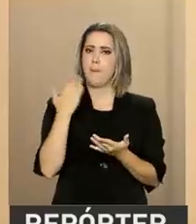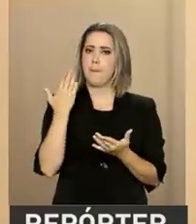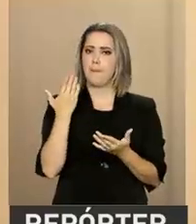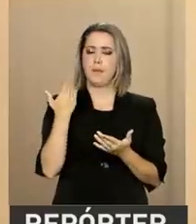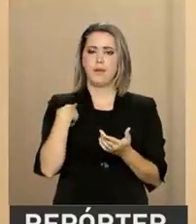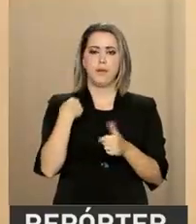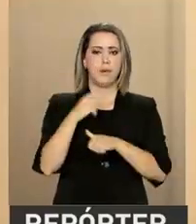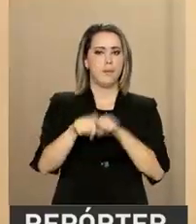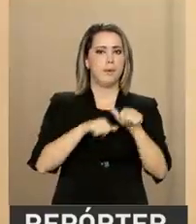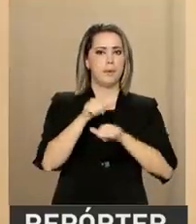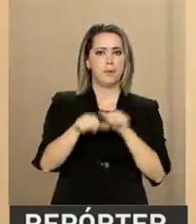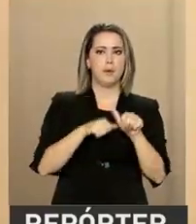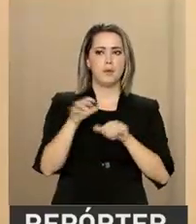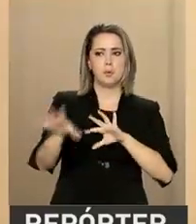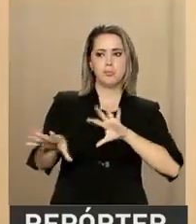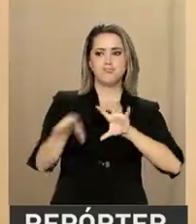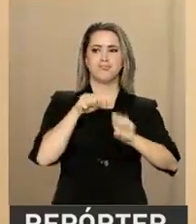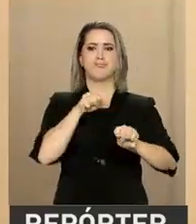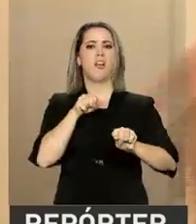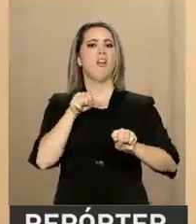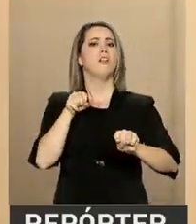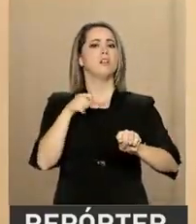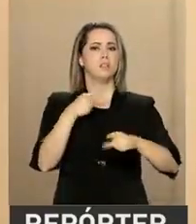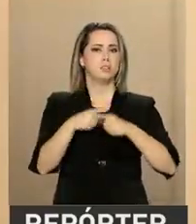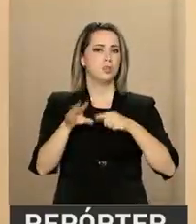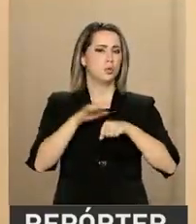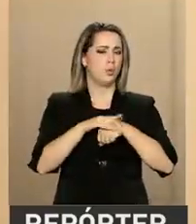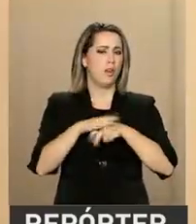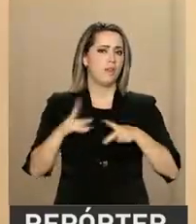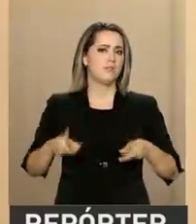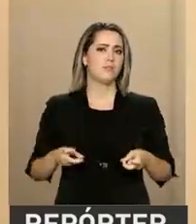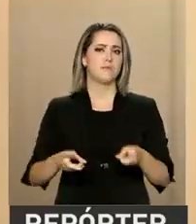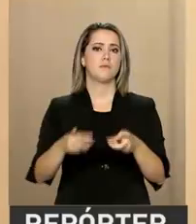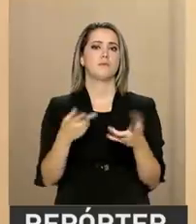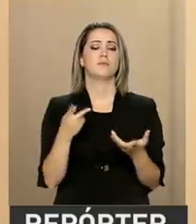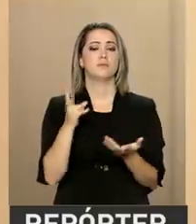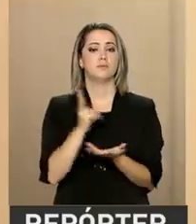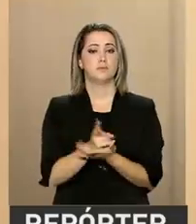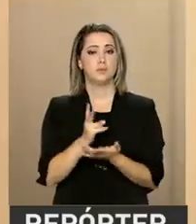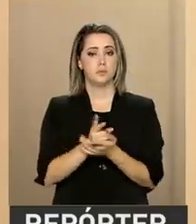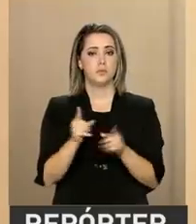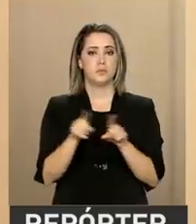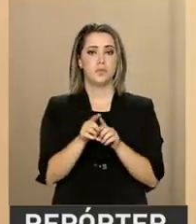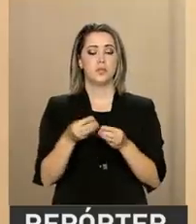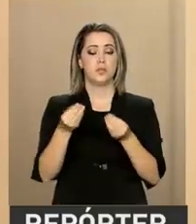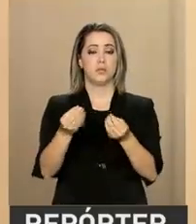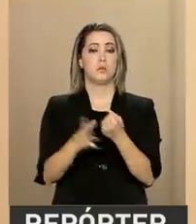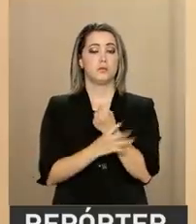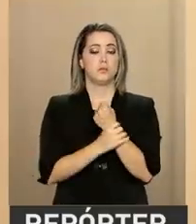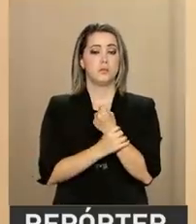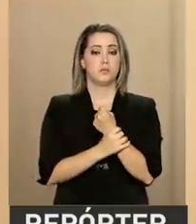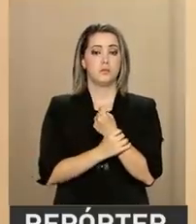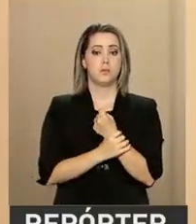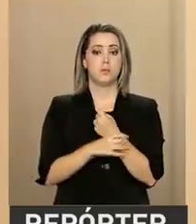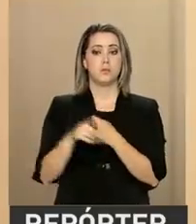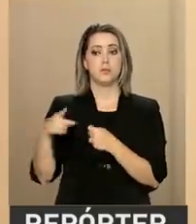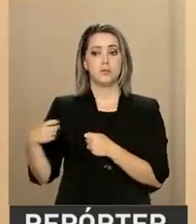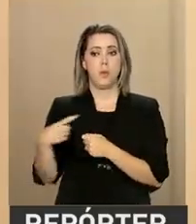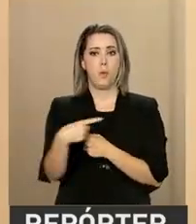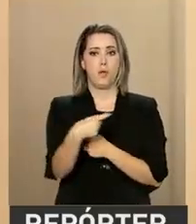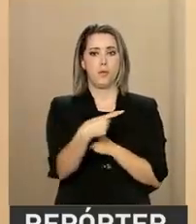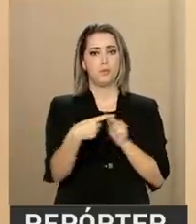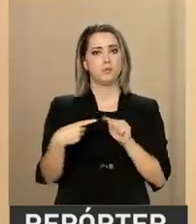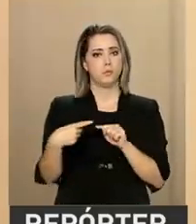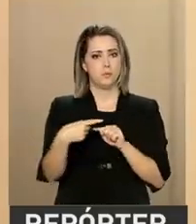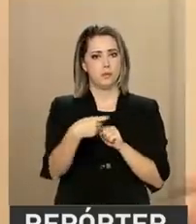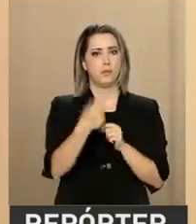contaminação cruzada entre amost quanto por exemplo inclusive para que você Garanta que o embrião está ou